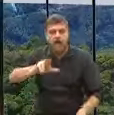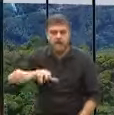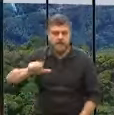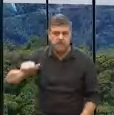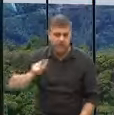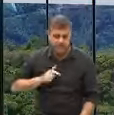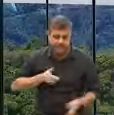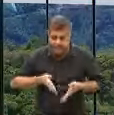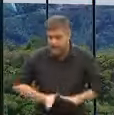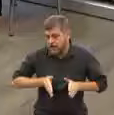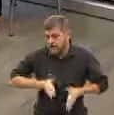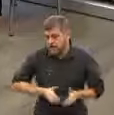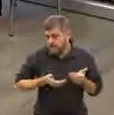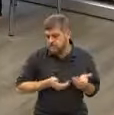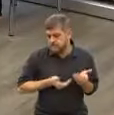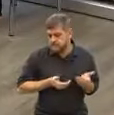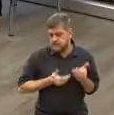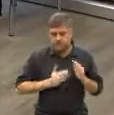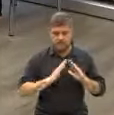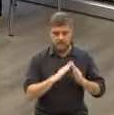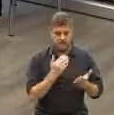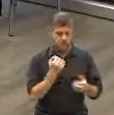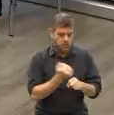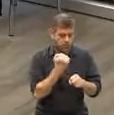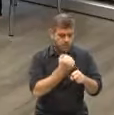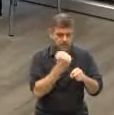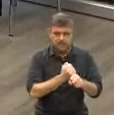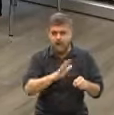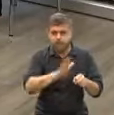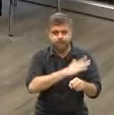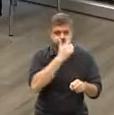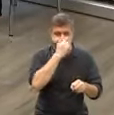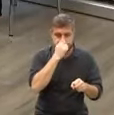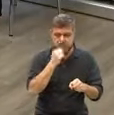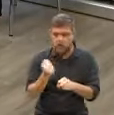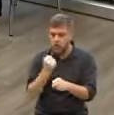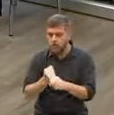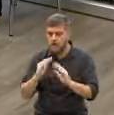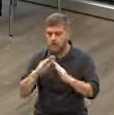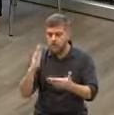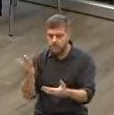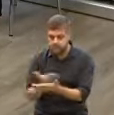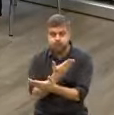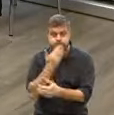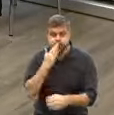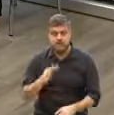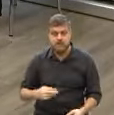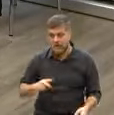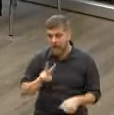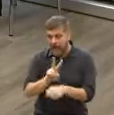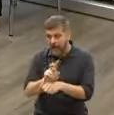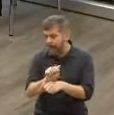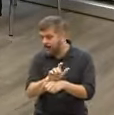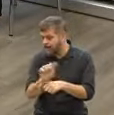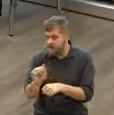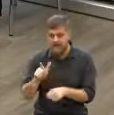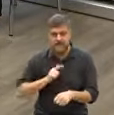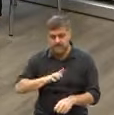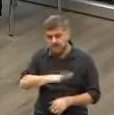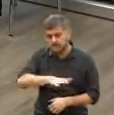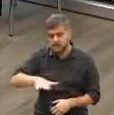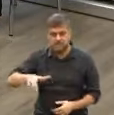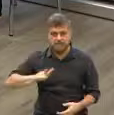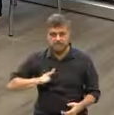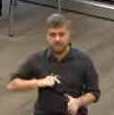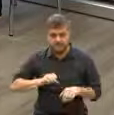parar nunca. Você pode fazer creche o quanto você quiser, que a vaga é da criança, isso